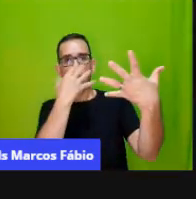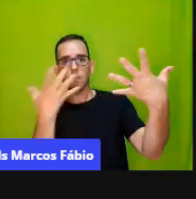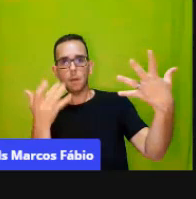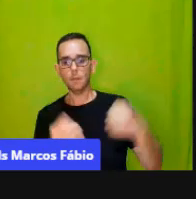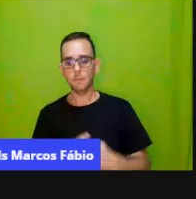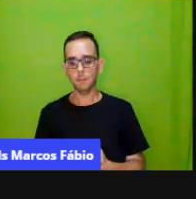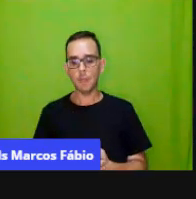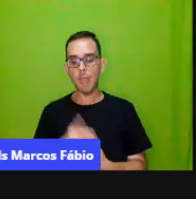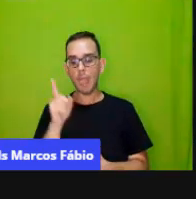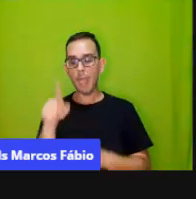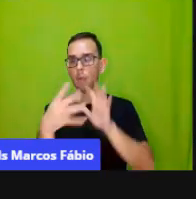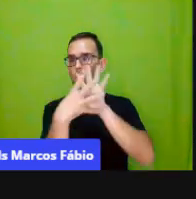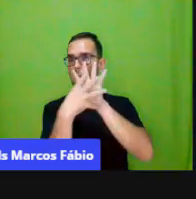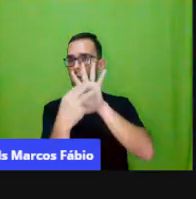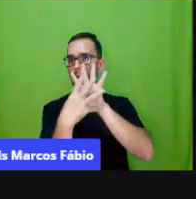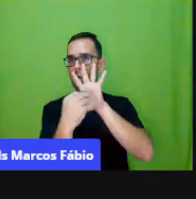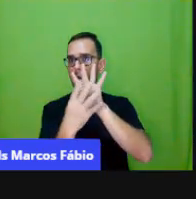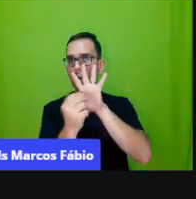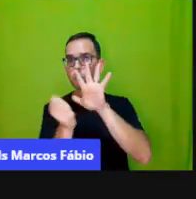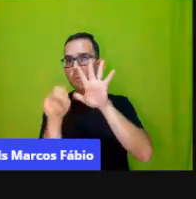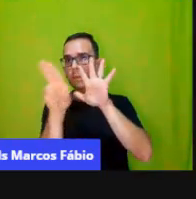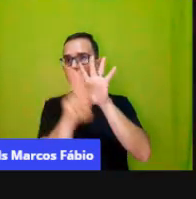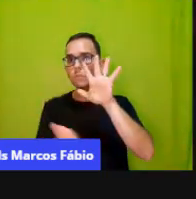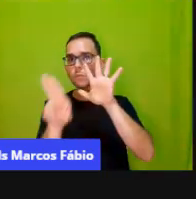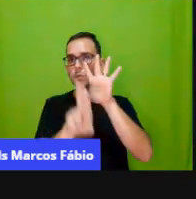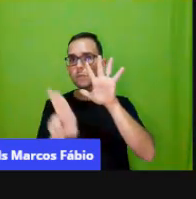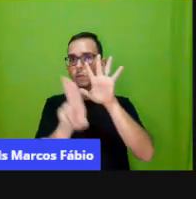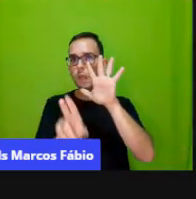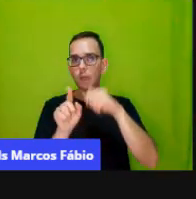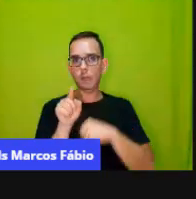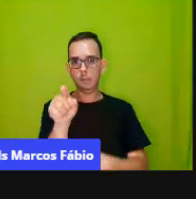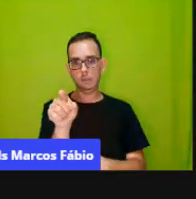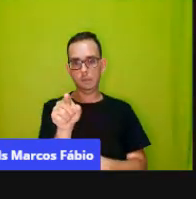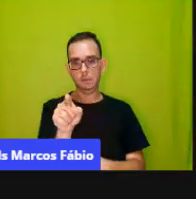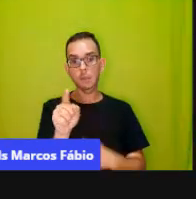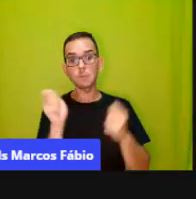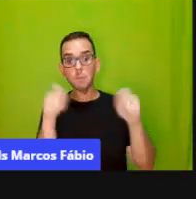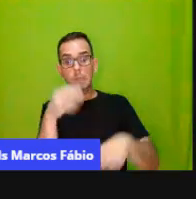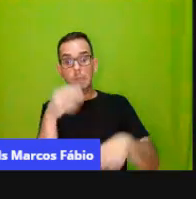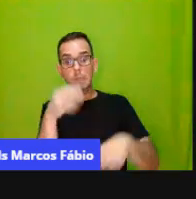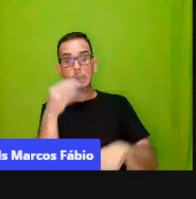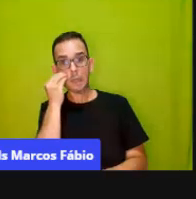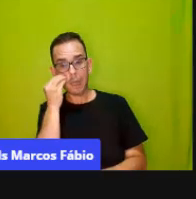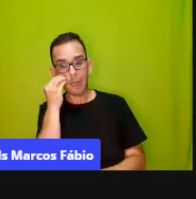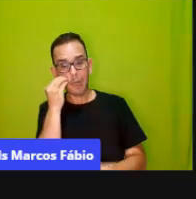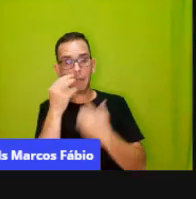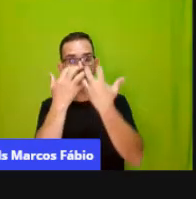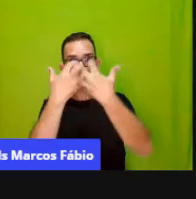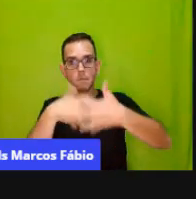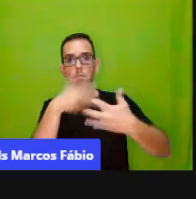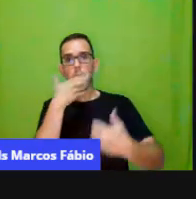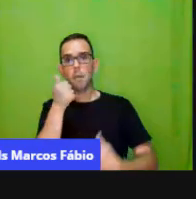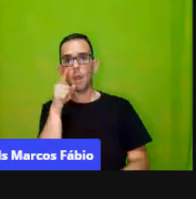um modelo que a gente usa atualmente e que a gente pode tentar trabalhar um pouquinho ele aqui agora. Próximo.